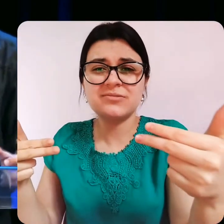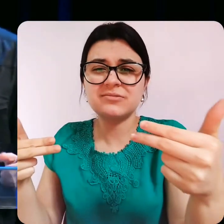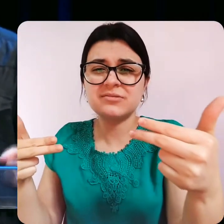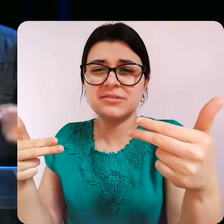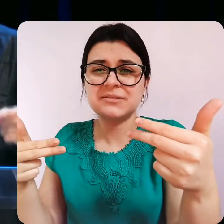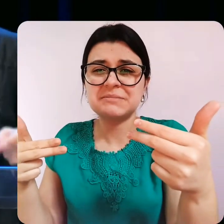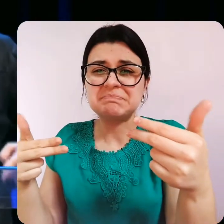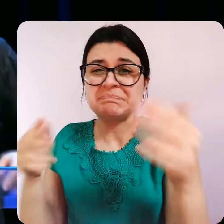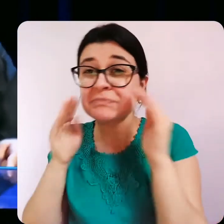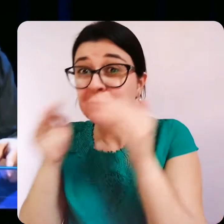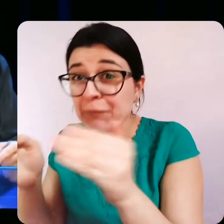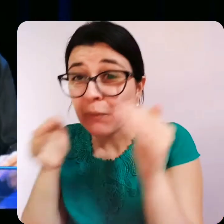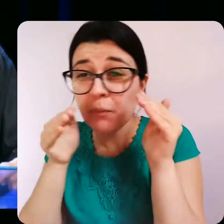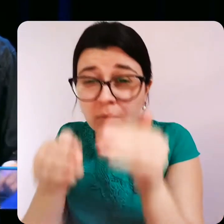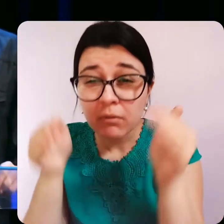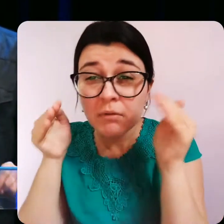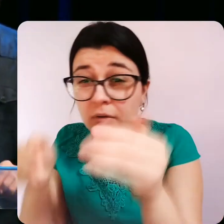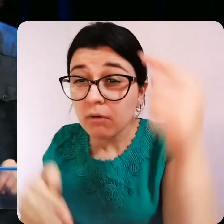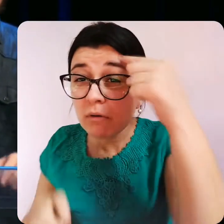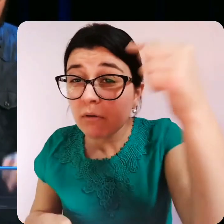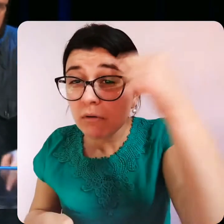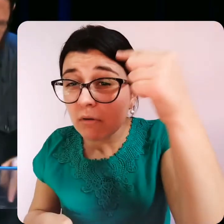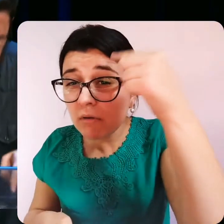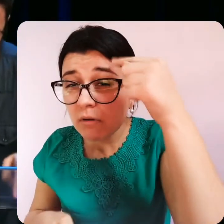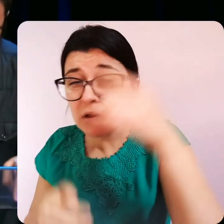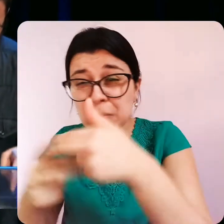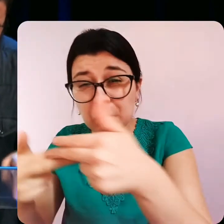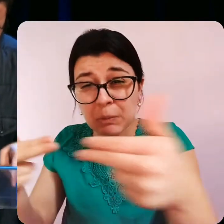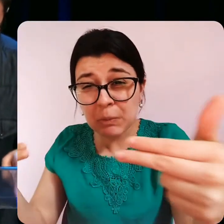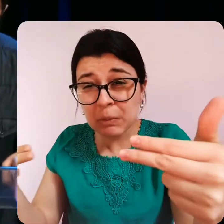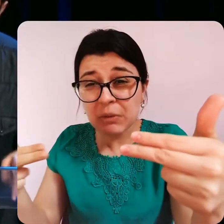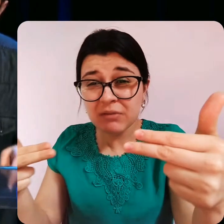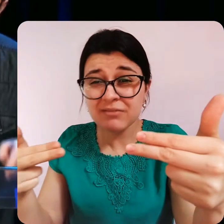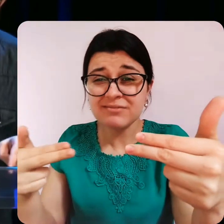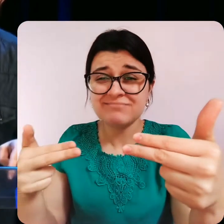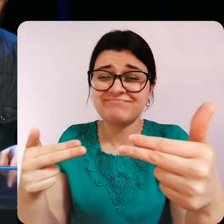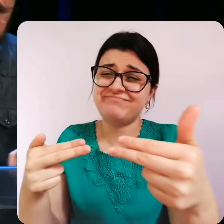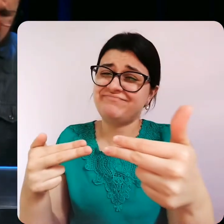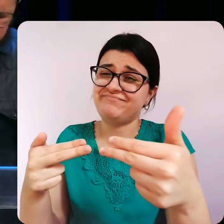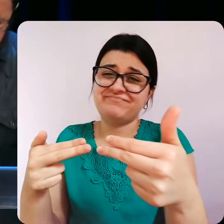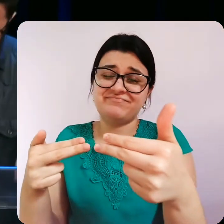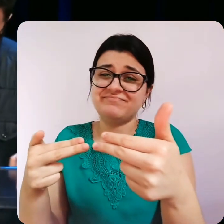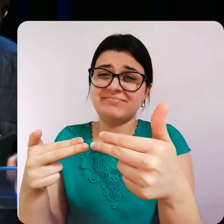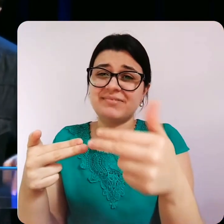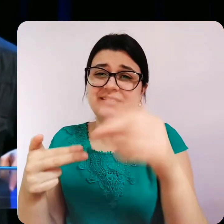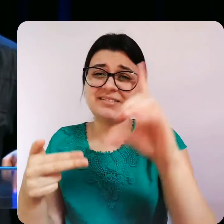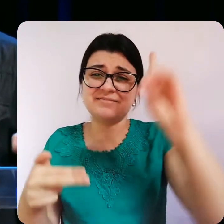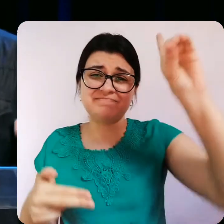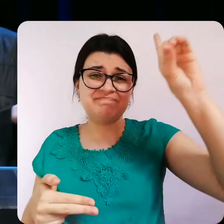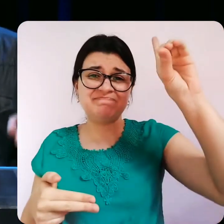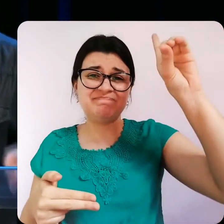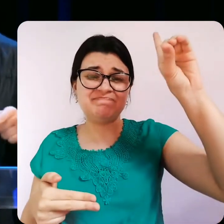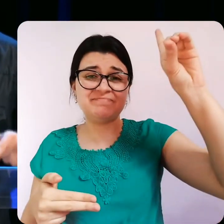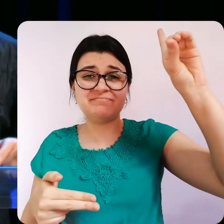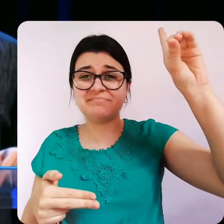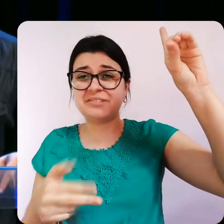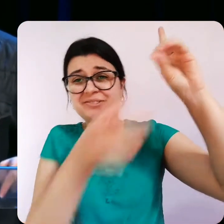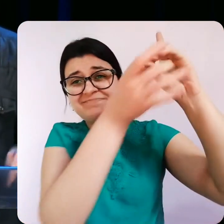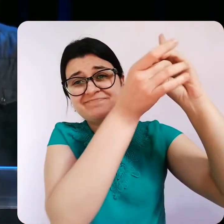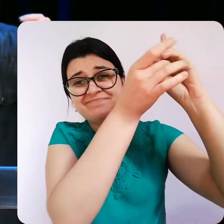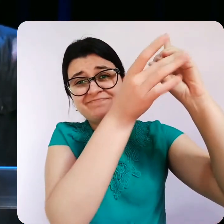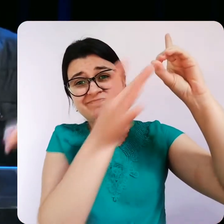relacionamento romântico, você se torna escravo disso. Porque você nunca vai achar alguém que supra as suas expectativas. Você nunca vai achar alguém que suporte o peso